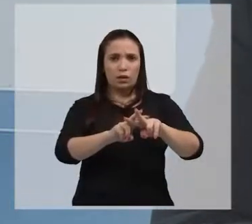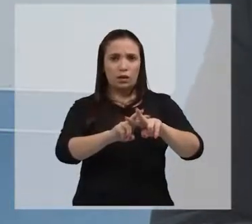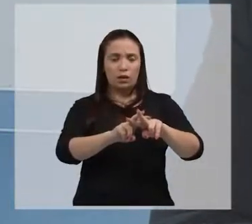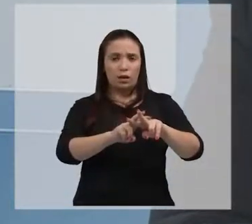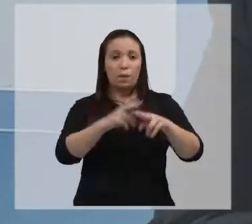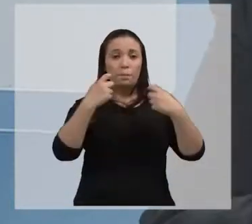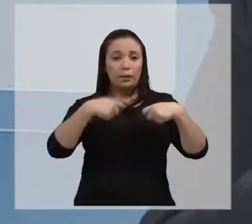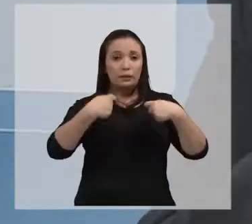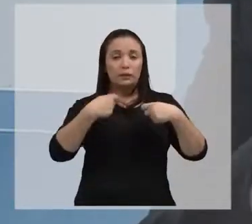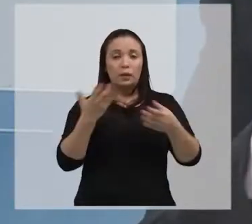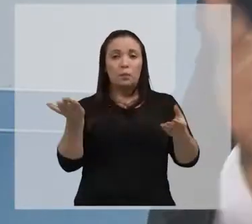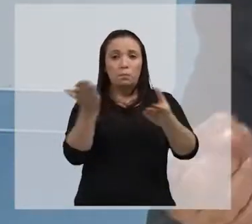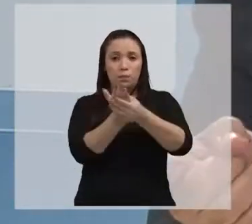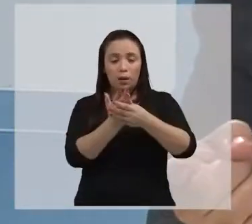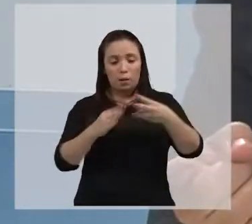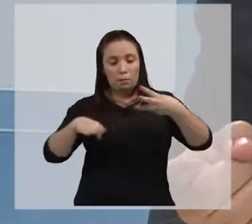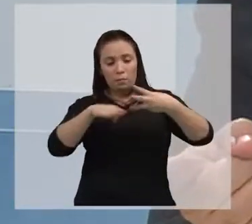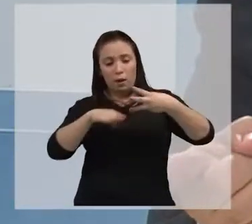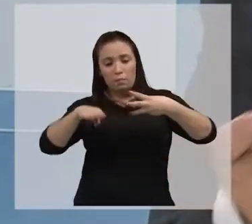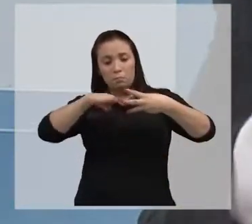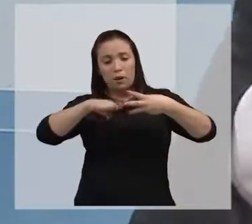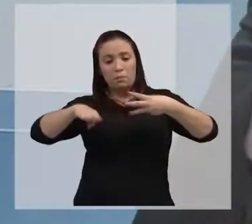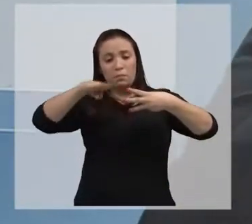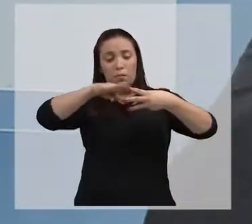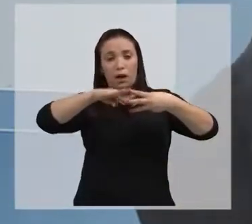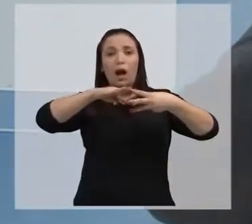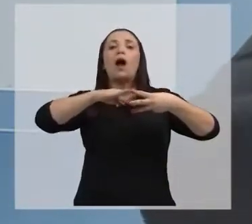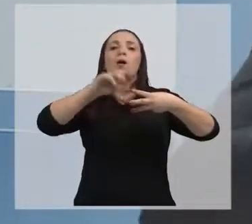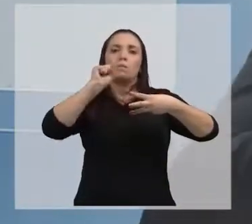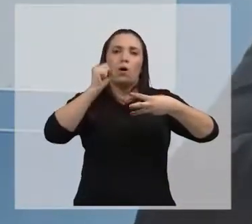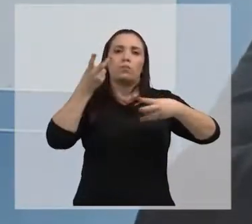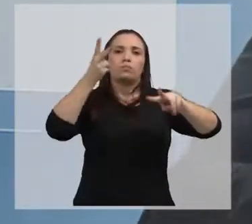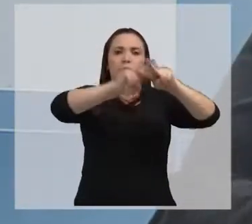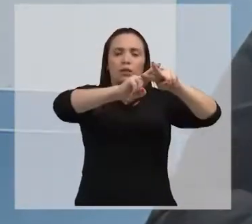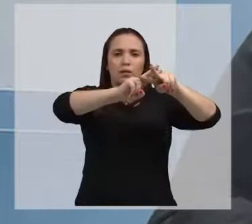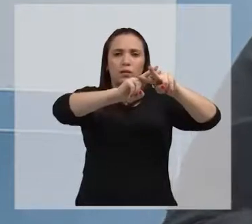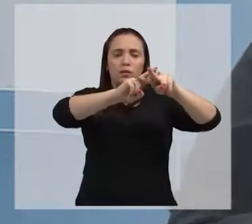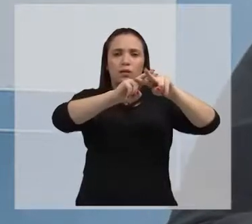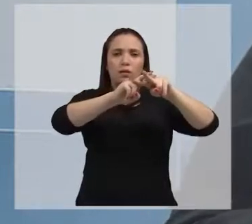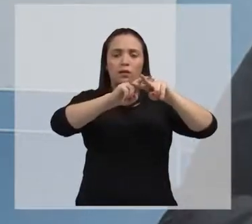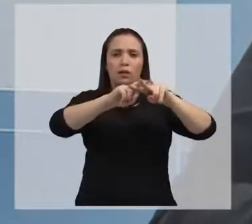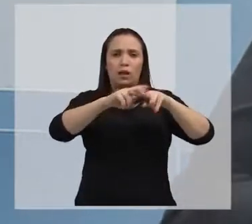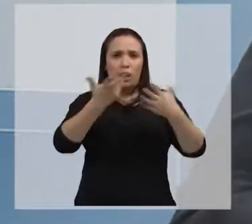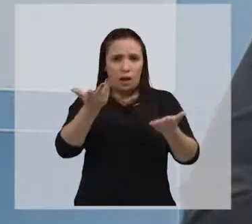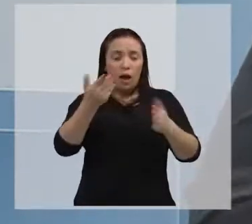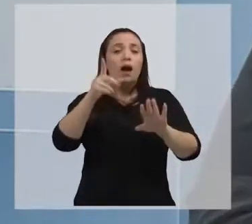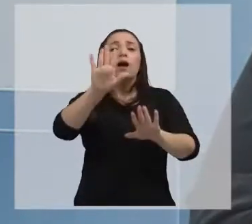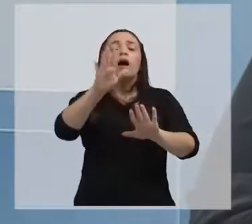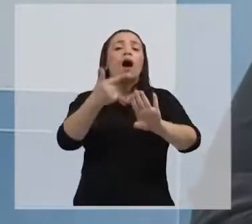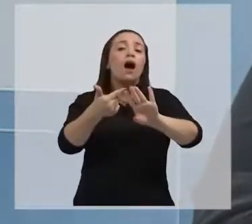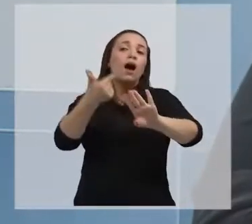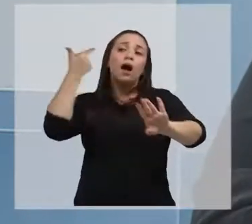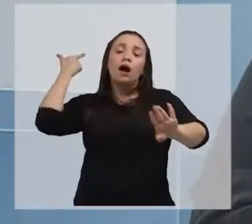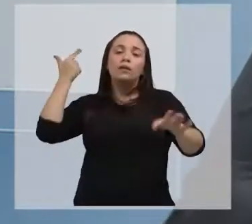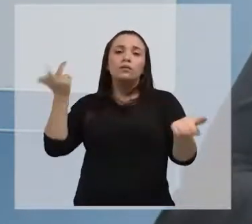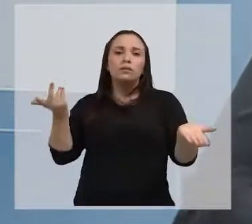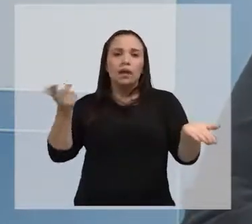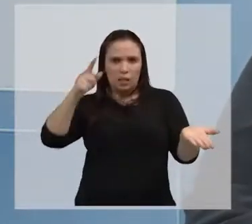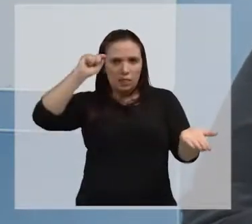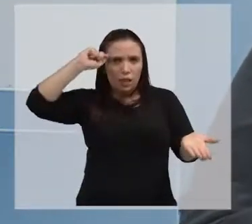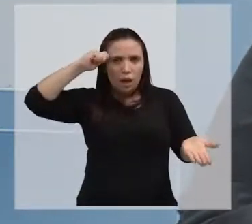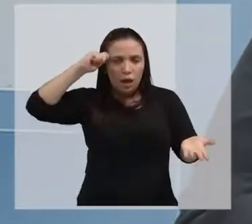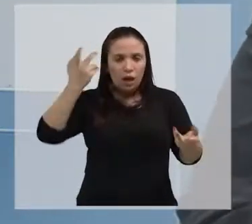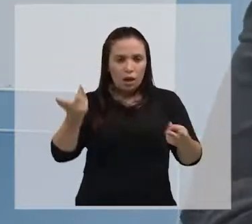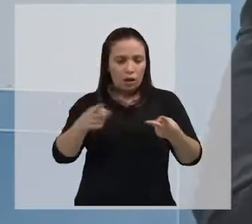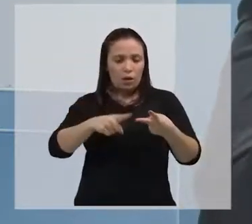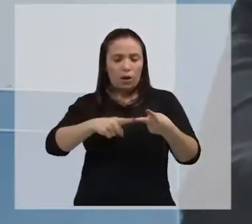julgado. E eu estou falando de presos, eles falam e rasgaram a Constituição. Para trás, porque era preto pobre, não rasgaram